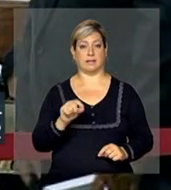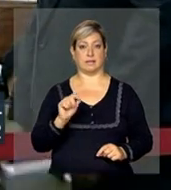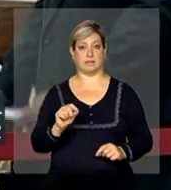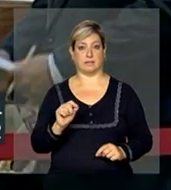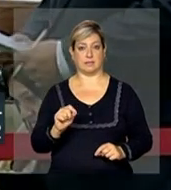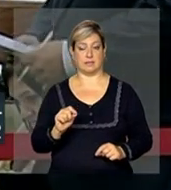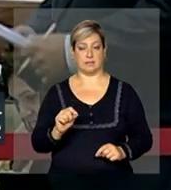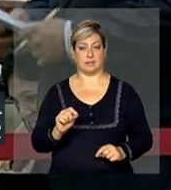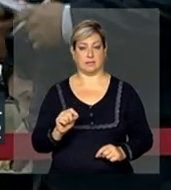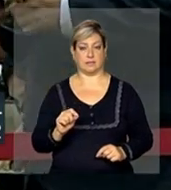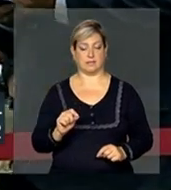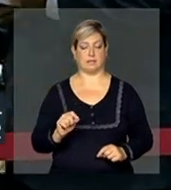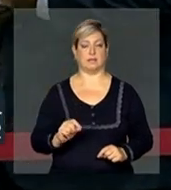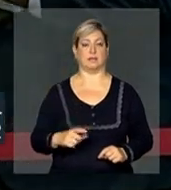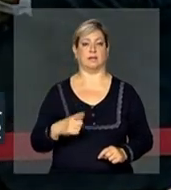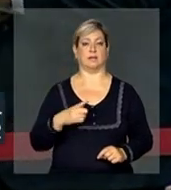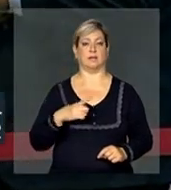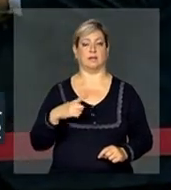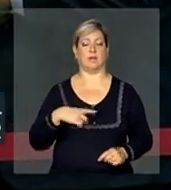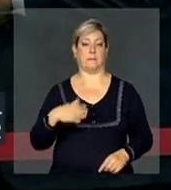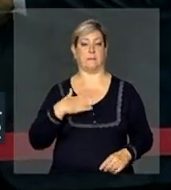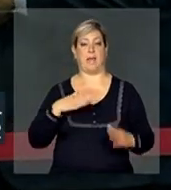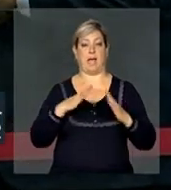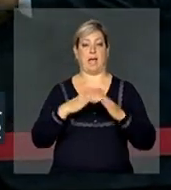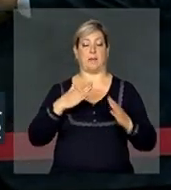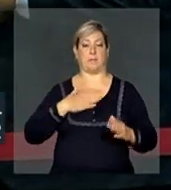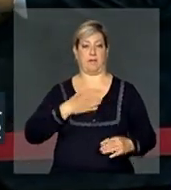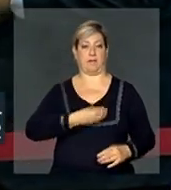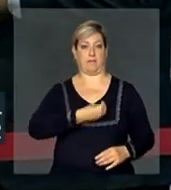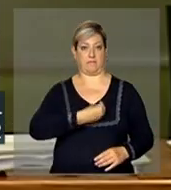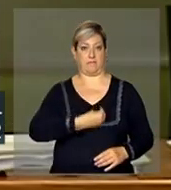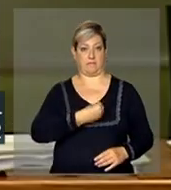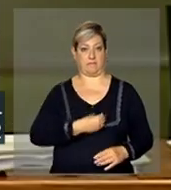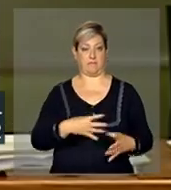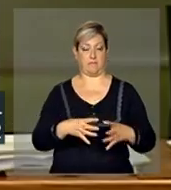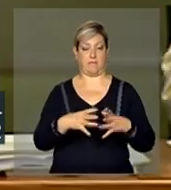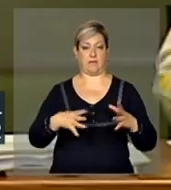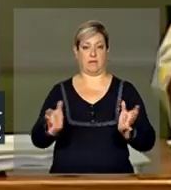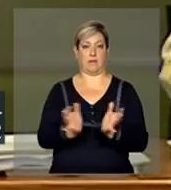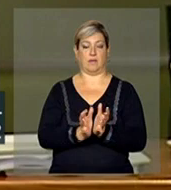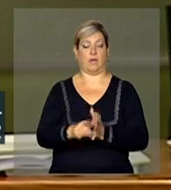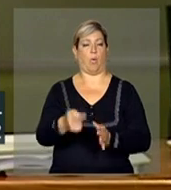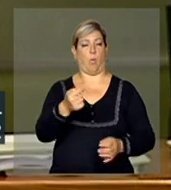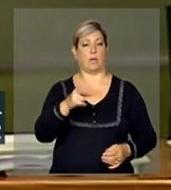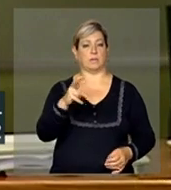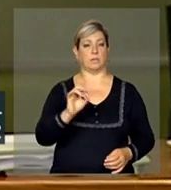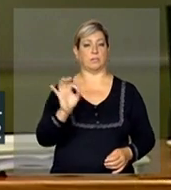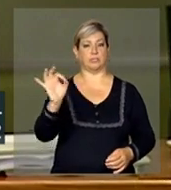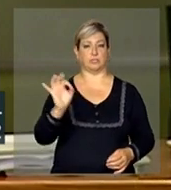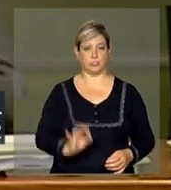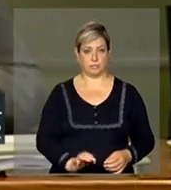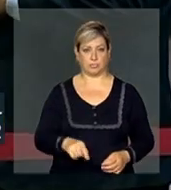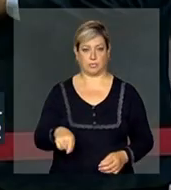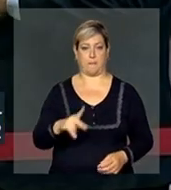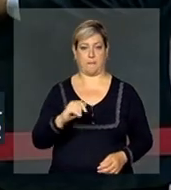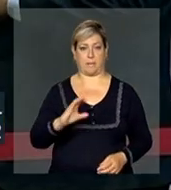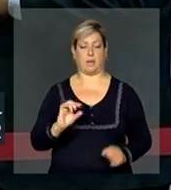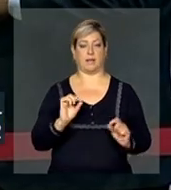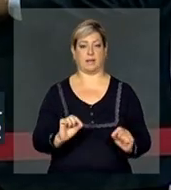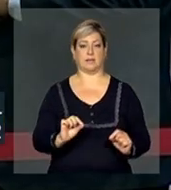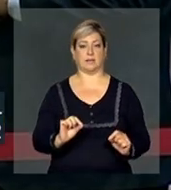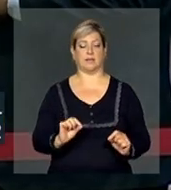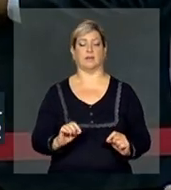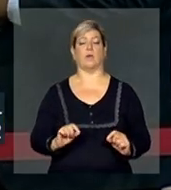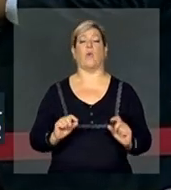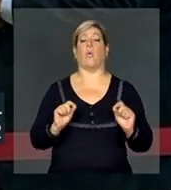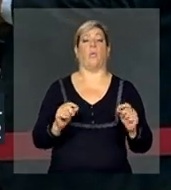essa inflagem do Minha Casa Minha Vida no, nos investimentos do PAC, é quase 50%, né? Tirando isso estatal. Então, o